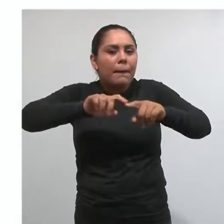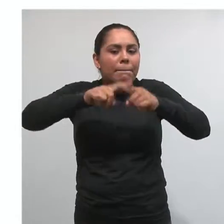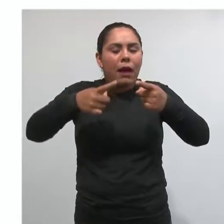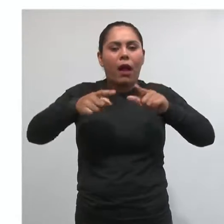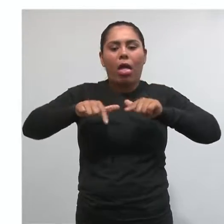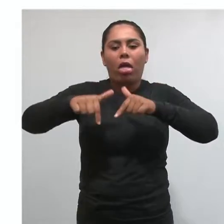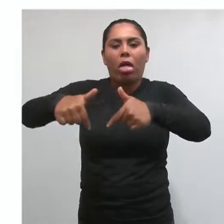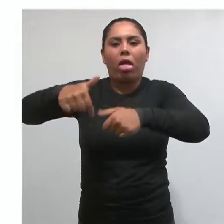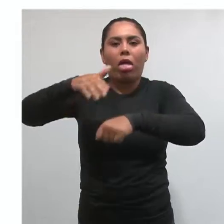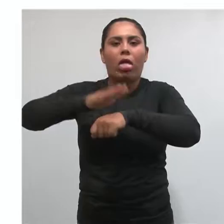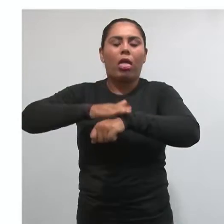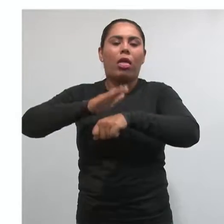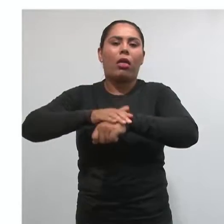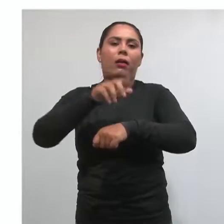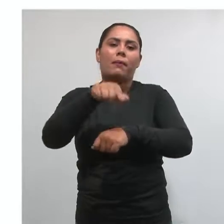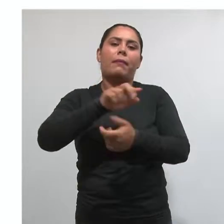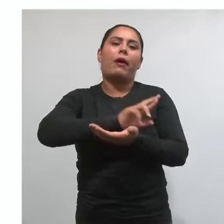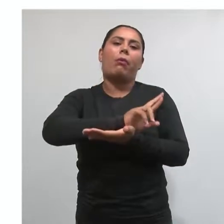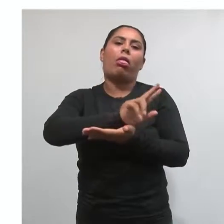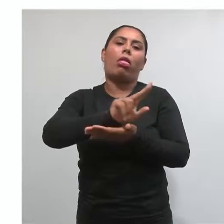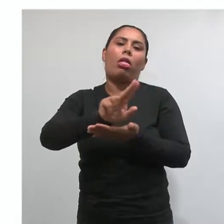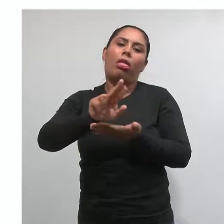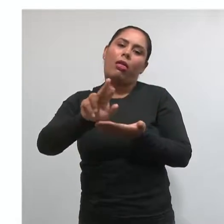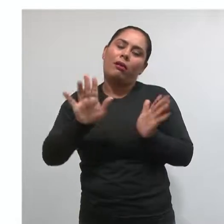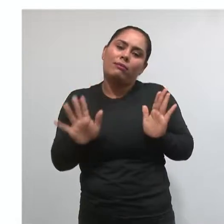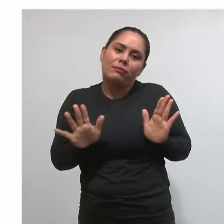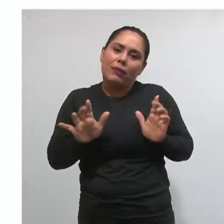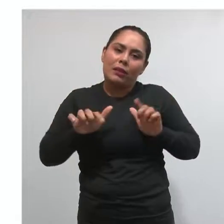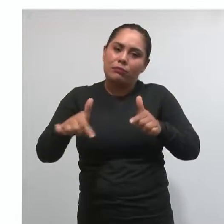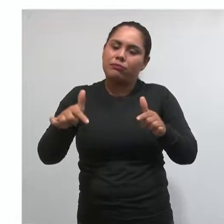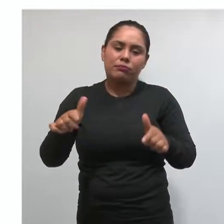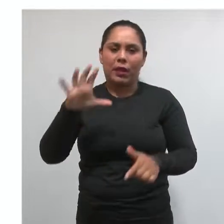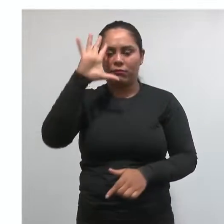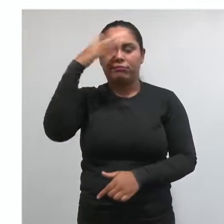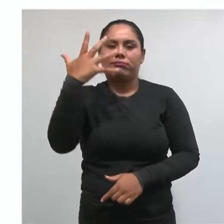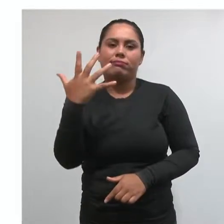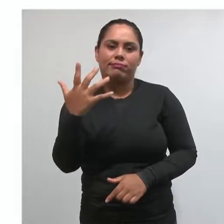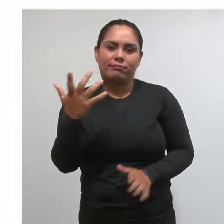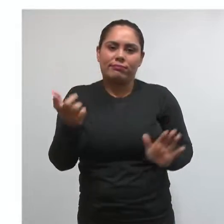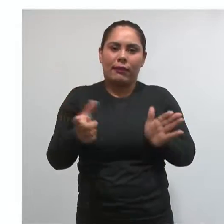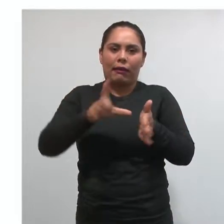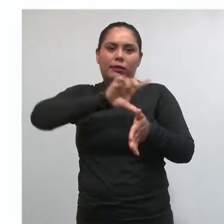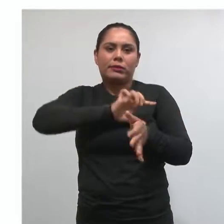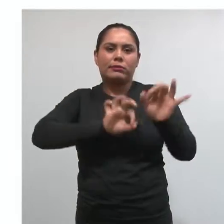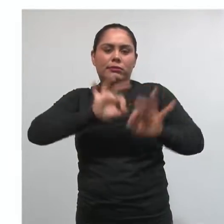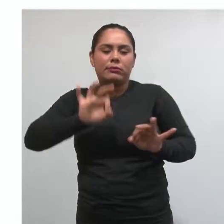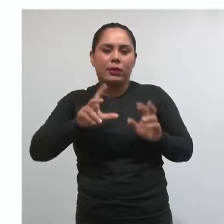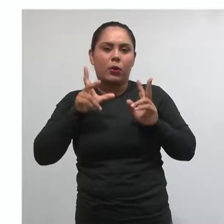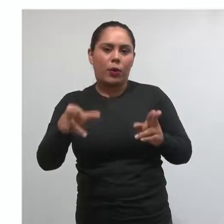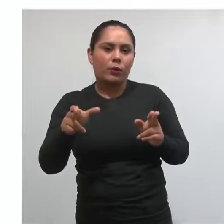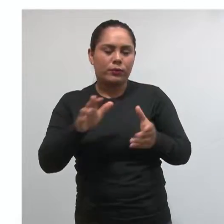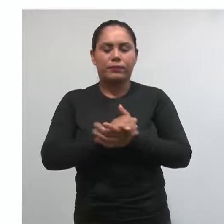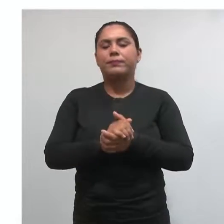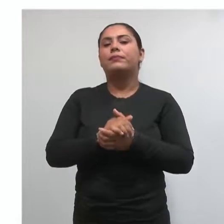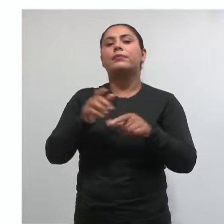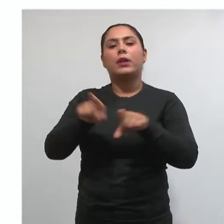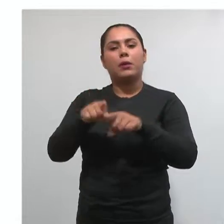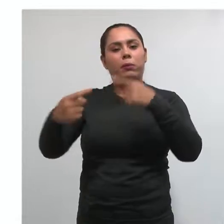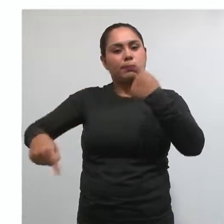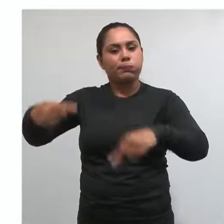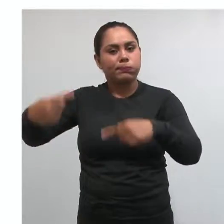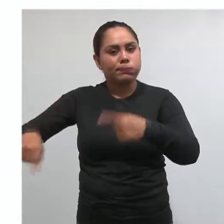executar, você tem aí vários gargalos que nem sempre se traduzem naquilo que foi planejado. E políticas orientadas